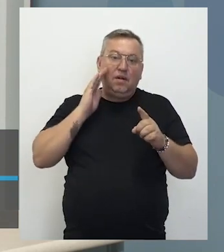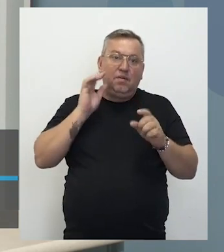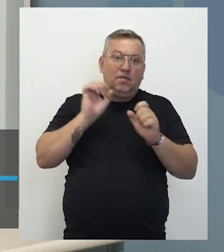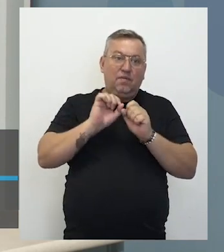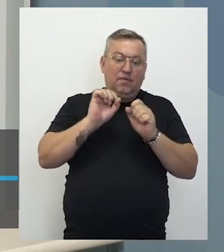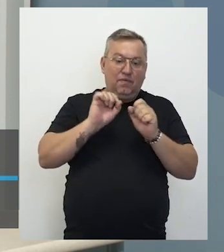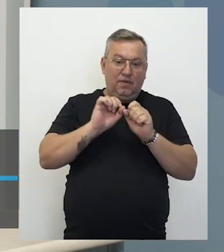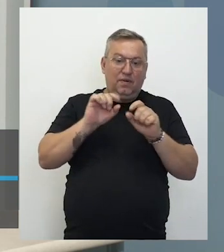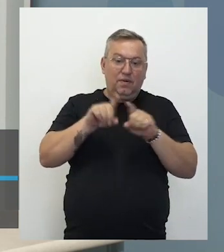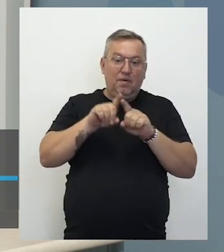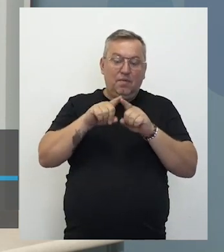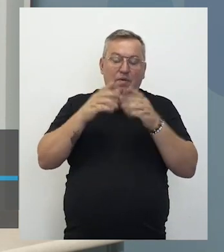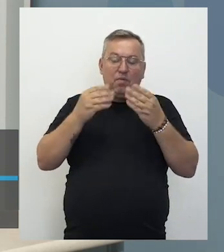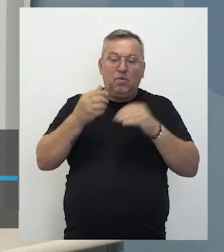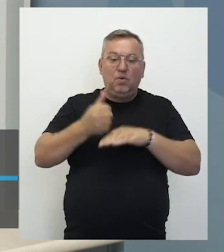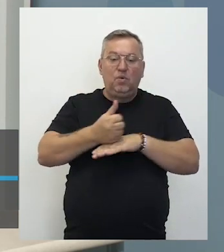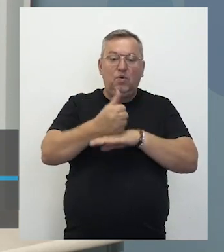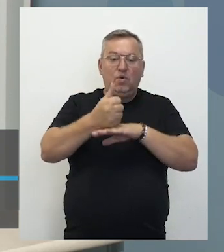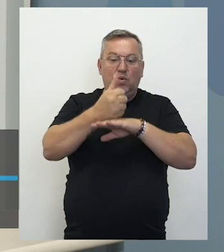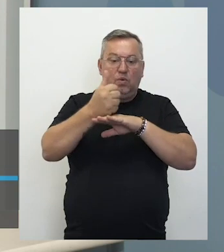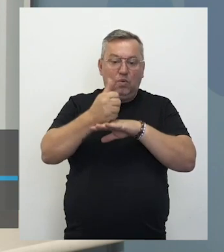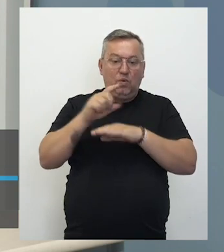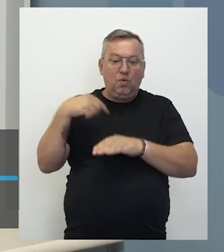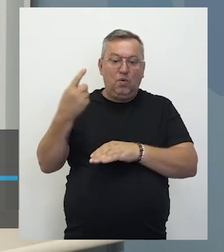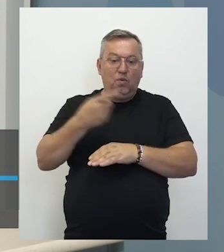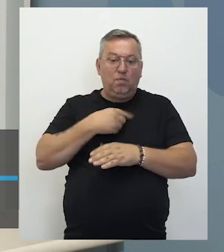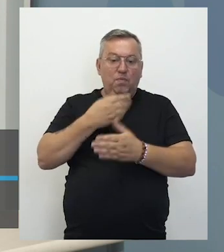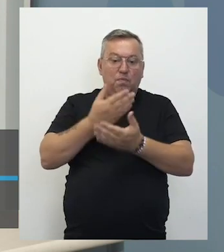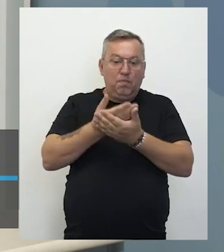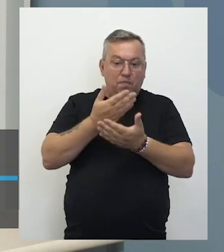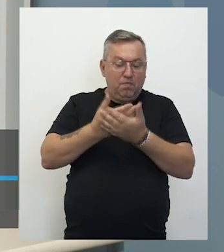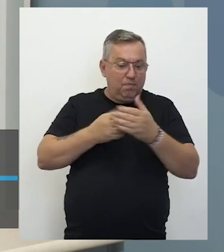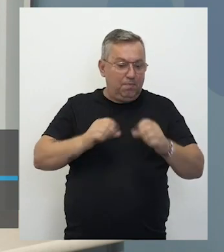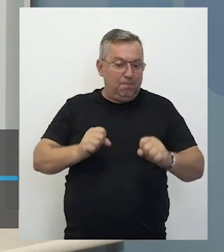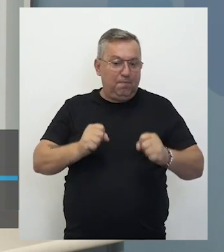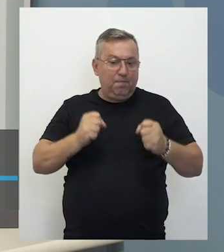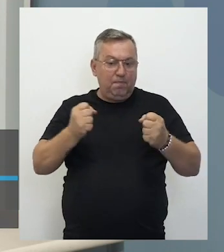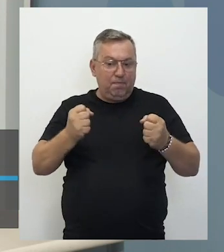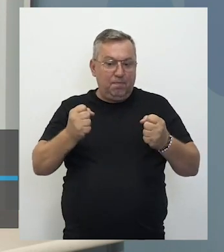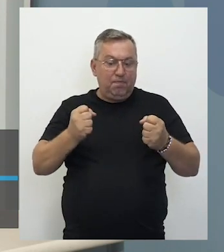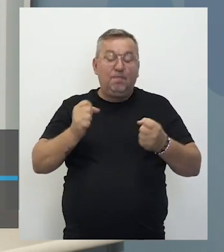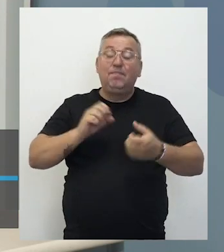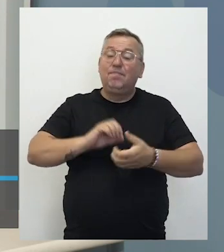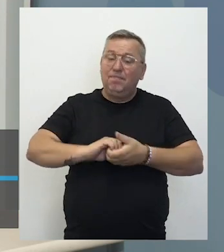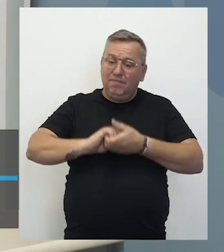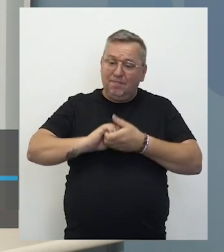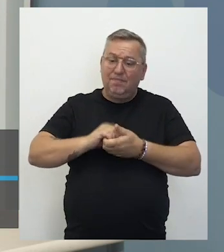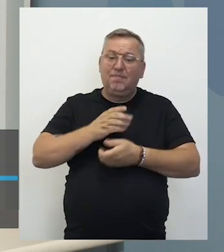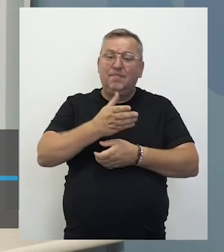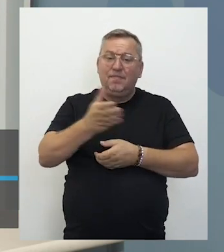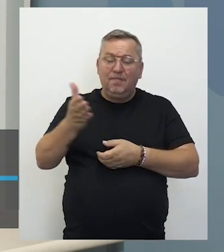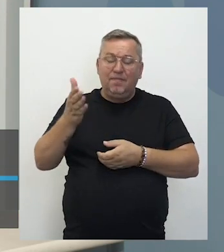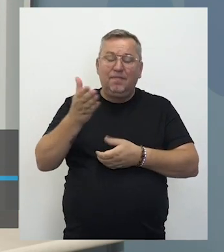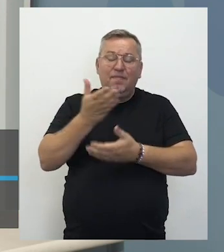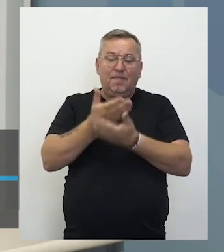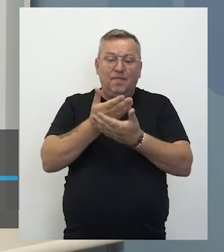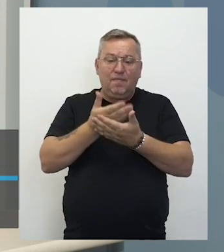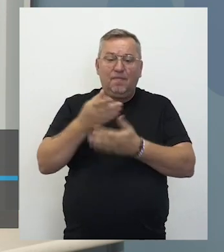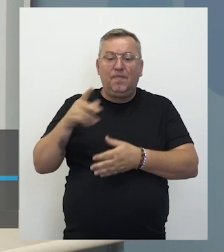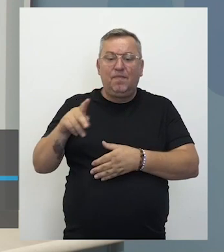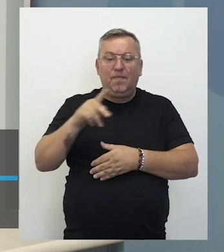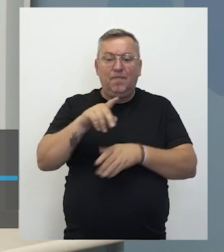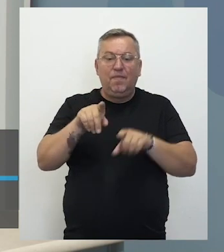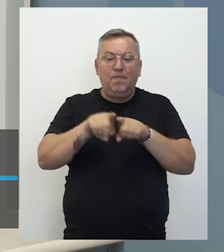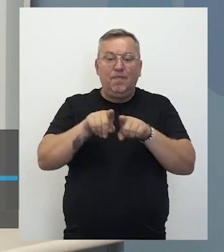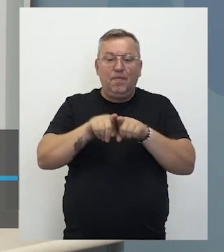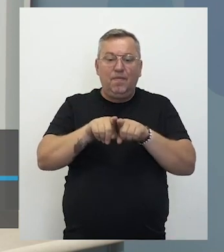feito, né, com muito profissionalismo, os nossos estudantes se empenharam. Então, parabéns a vocês, todos os estudantes e professores,